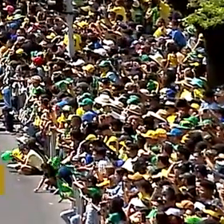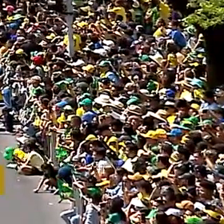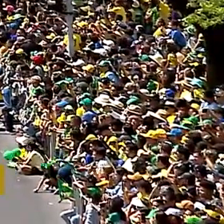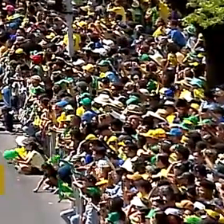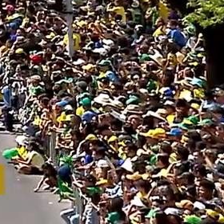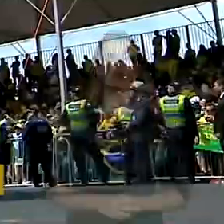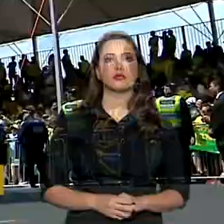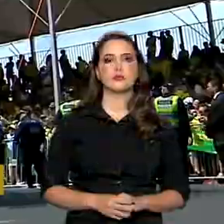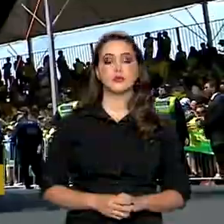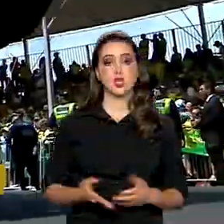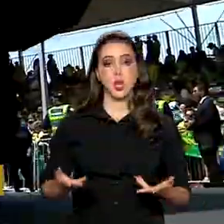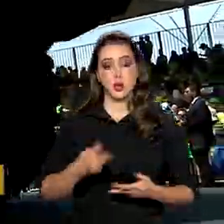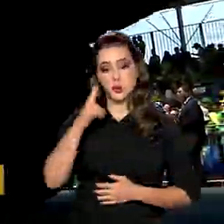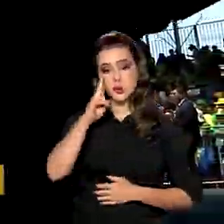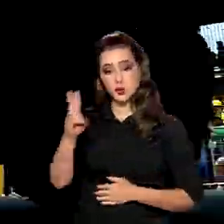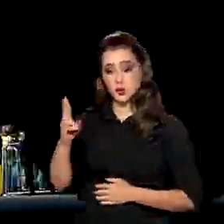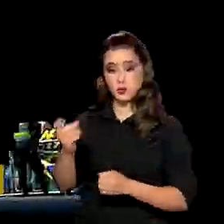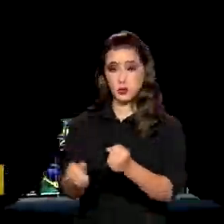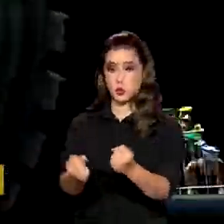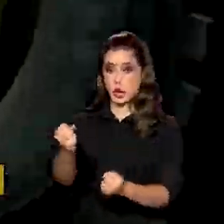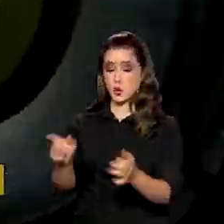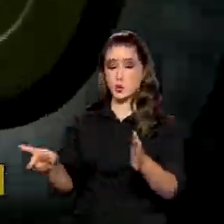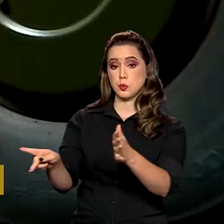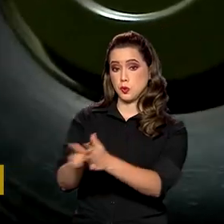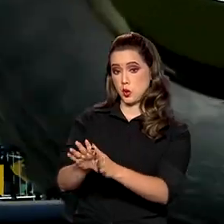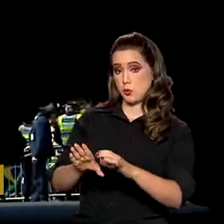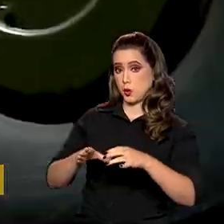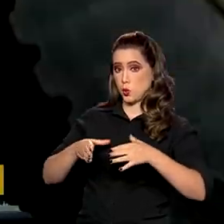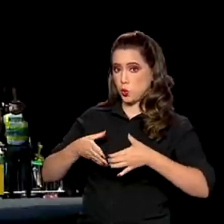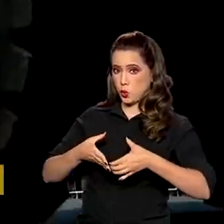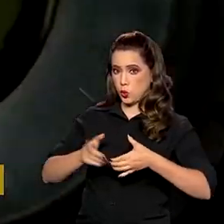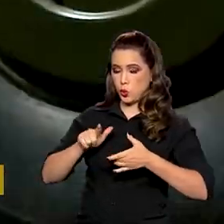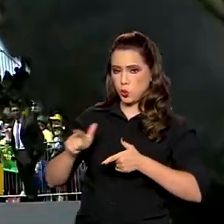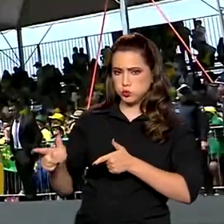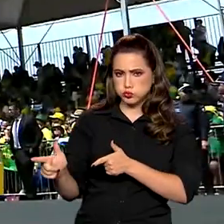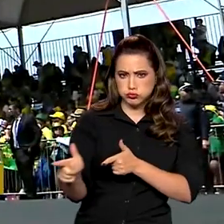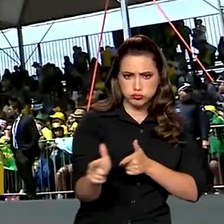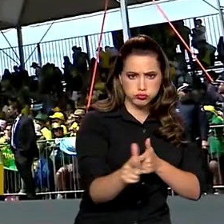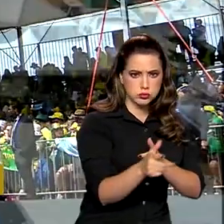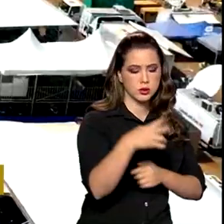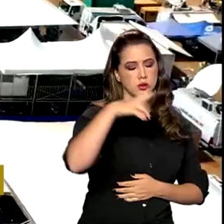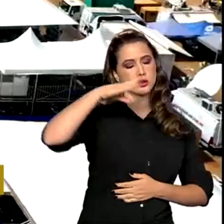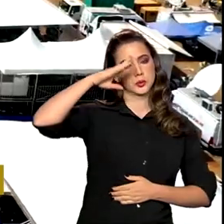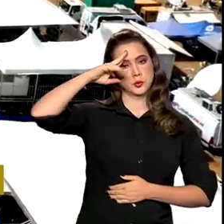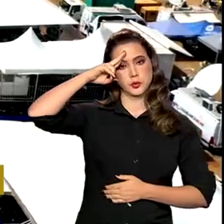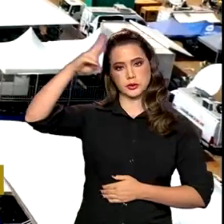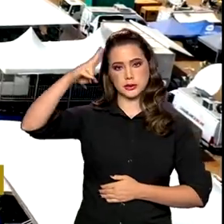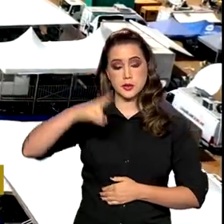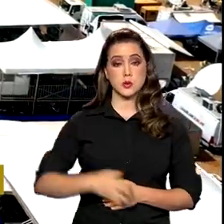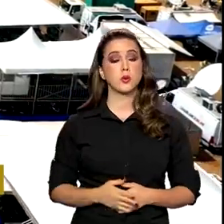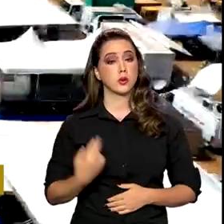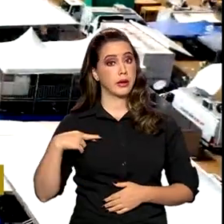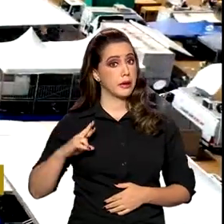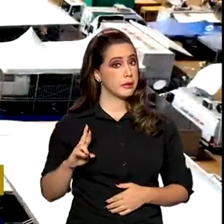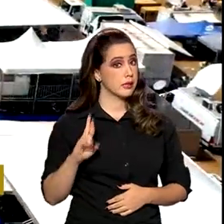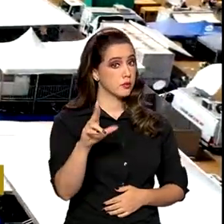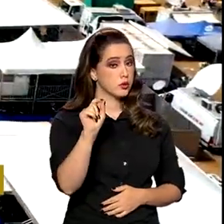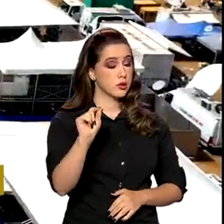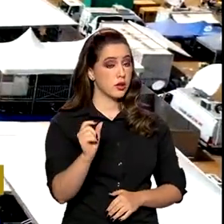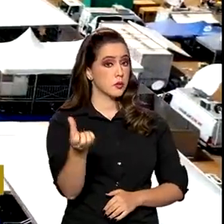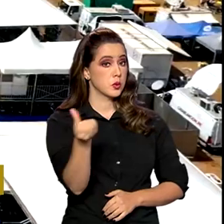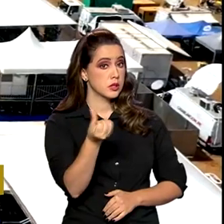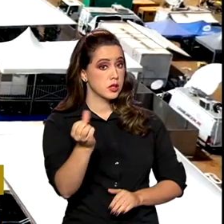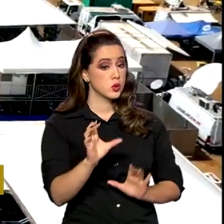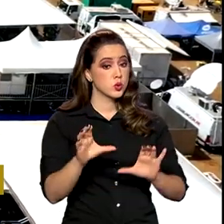desfilam neste momento as viaturas pertencentes ao Comando de Artilharia do Exército, responsável por agrupar o 6º Grupo